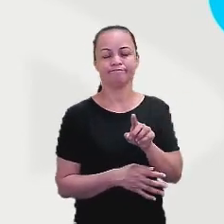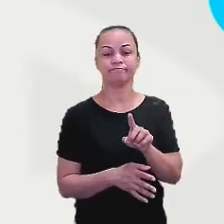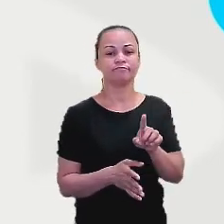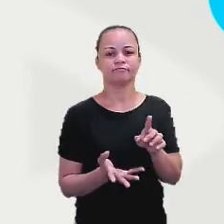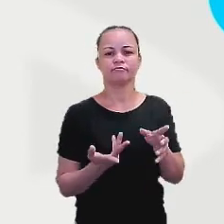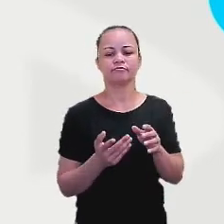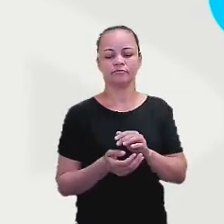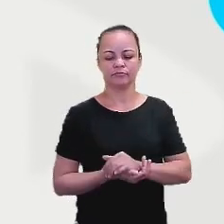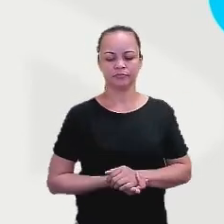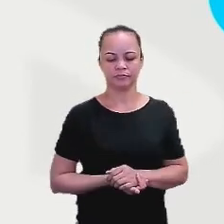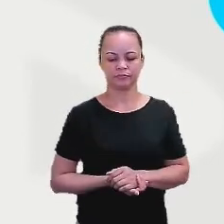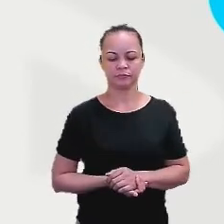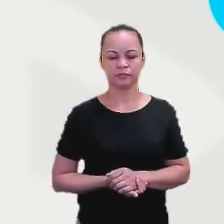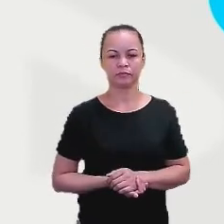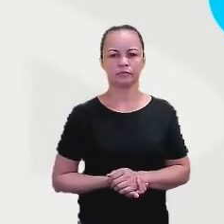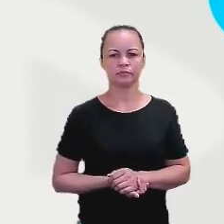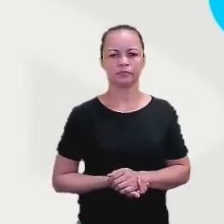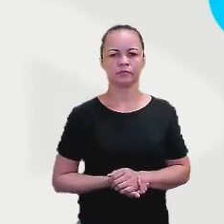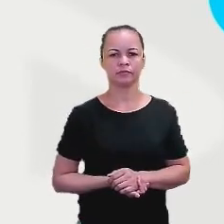o